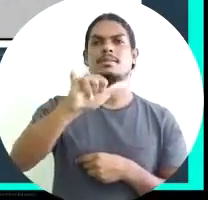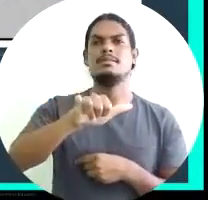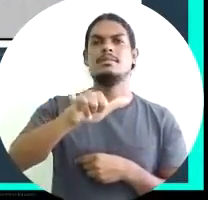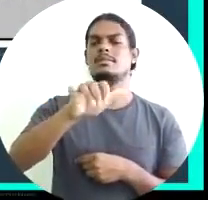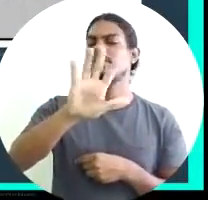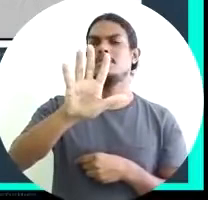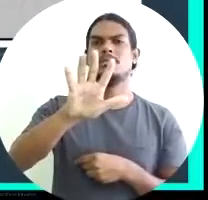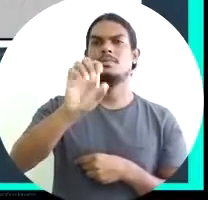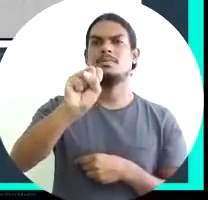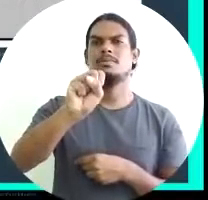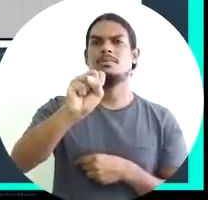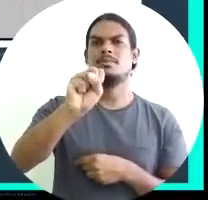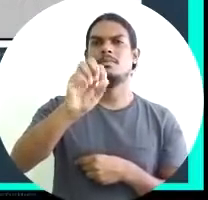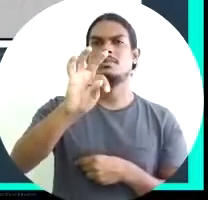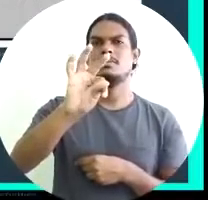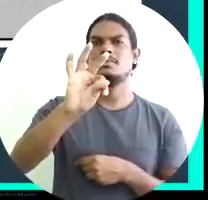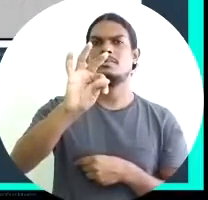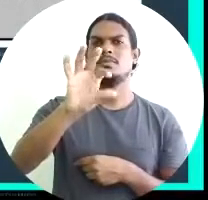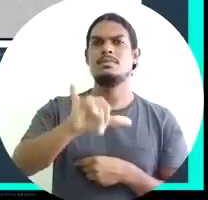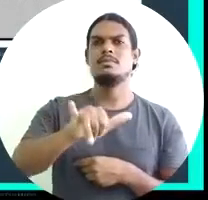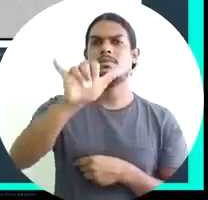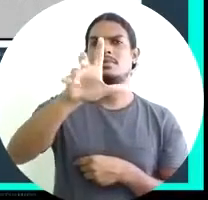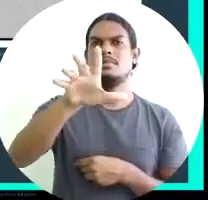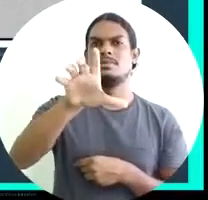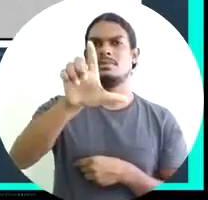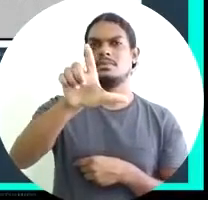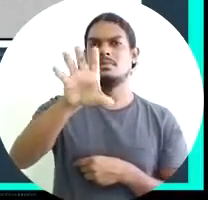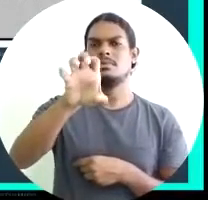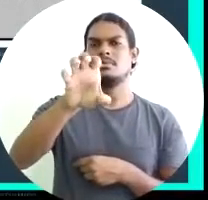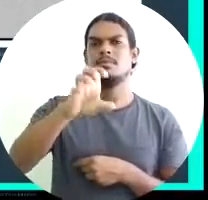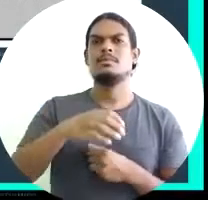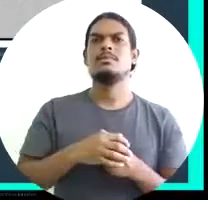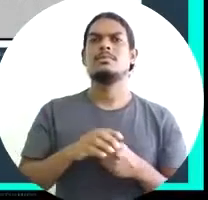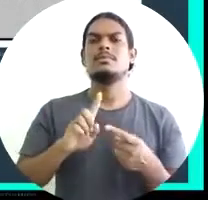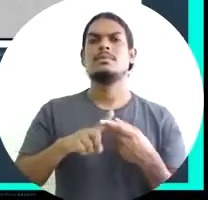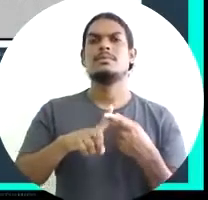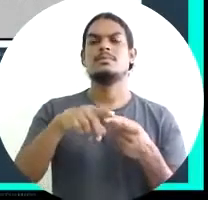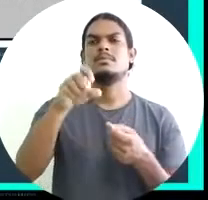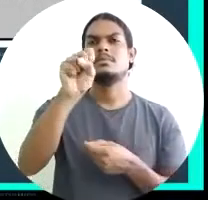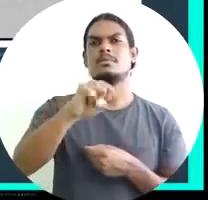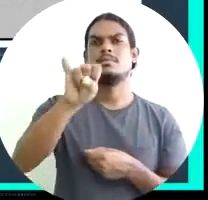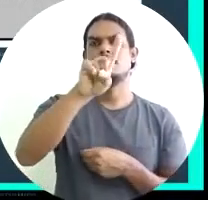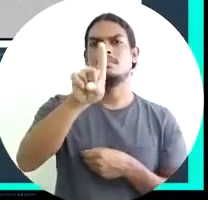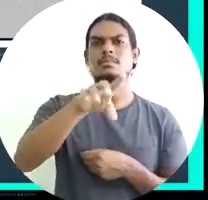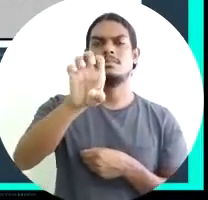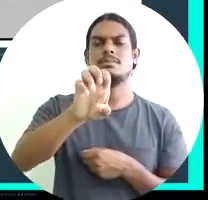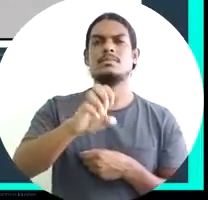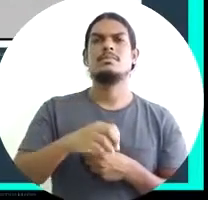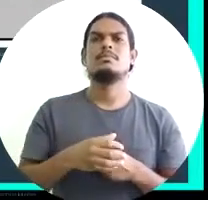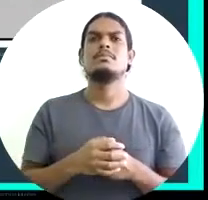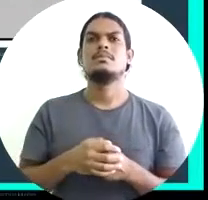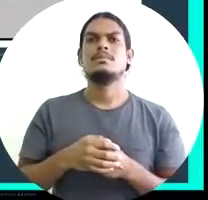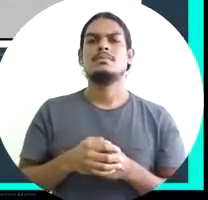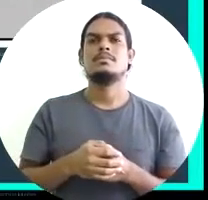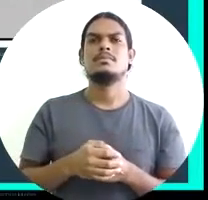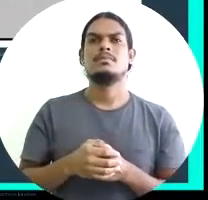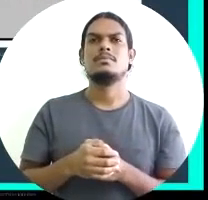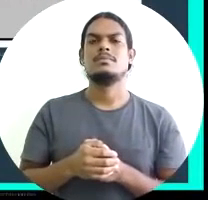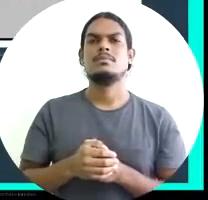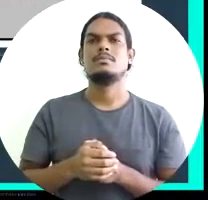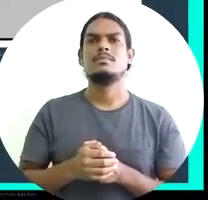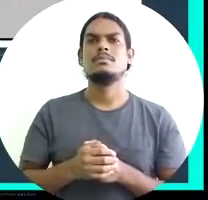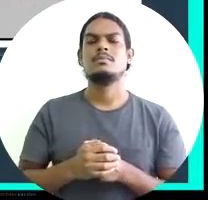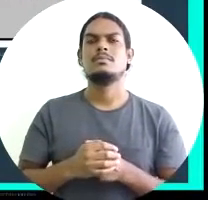normal, ou itálico ou oblíquo. Font size, que é o tamanho da fonte. O font weight, que